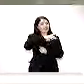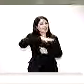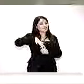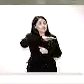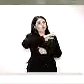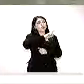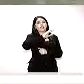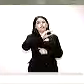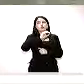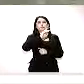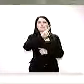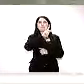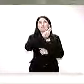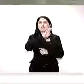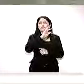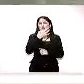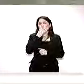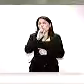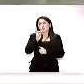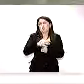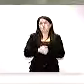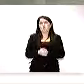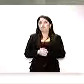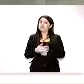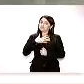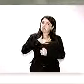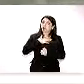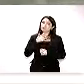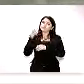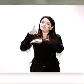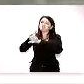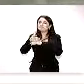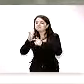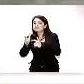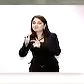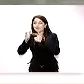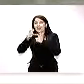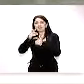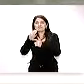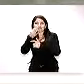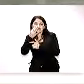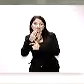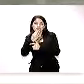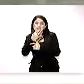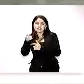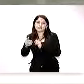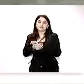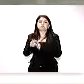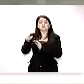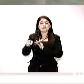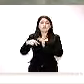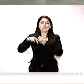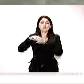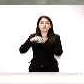de Rio Preto eu não conheço eh gostaria de conhecer os foi obedecido os limites constitucionais